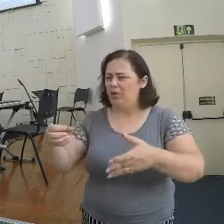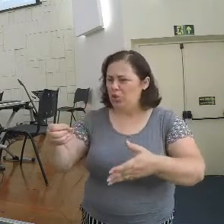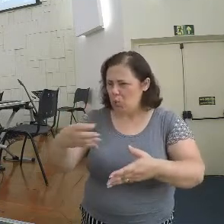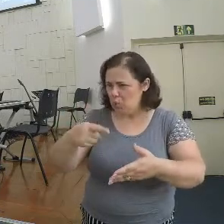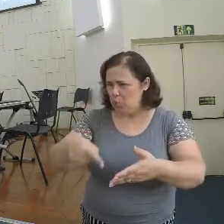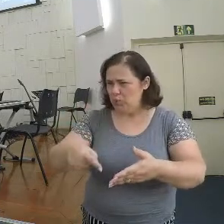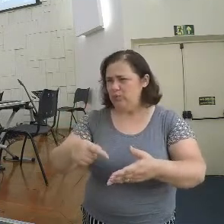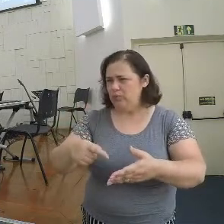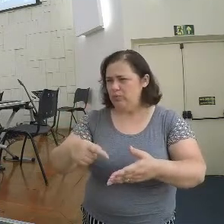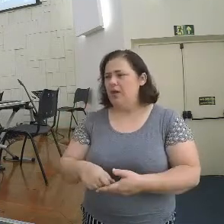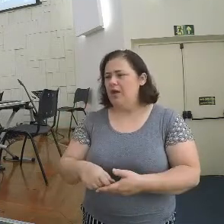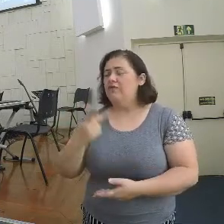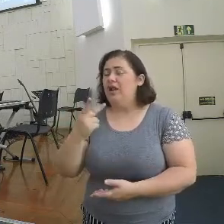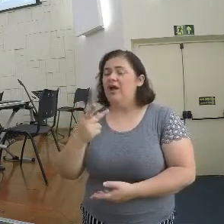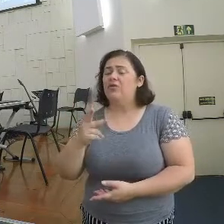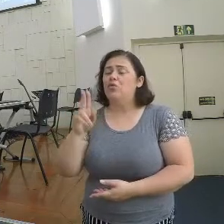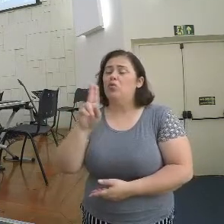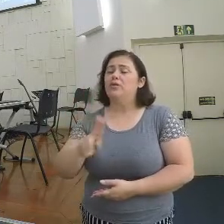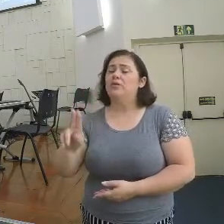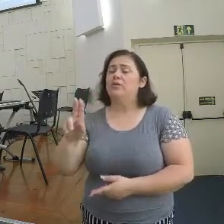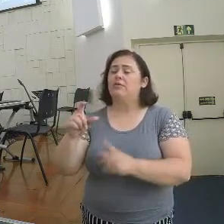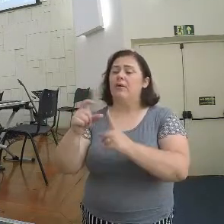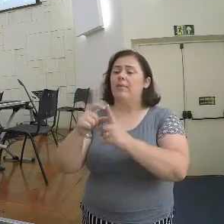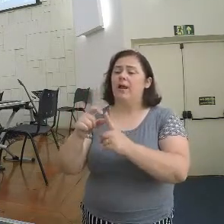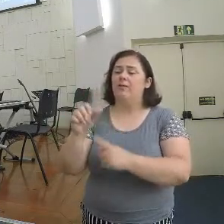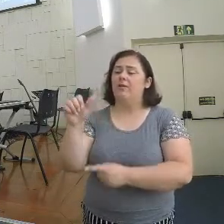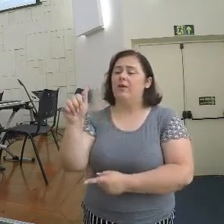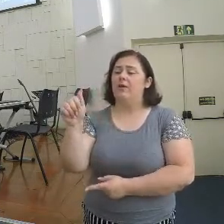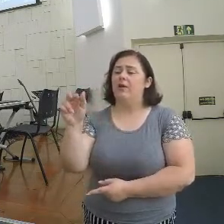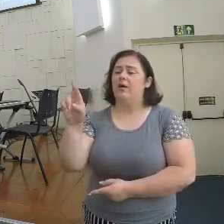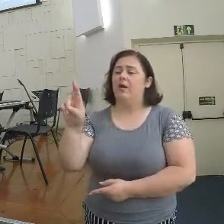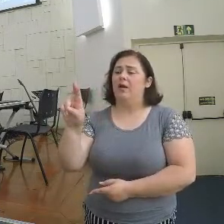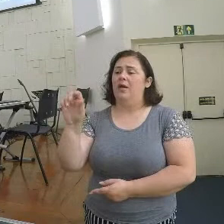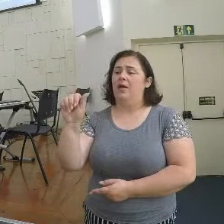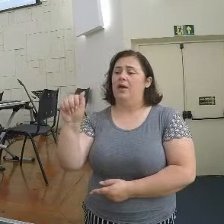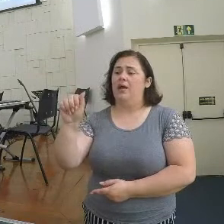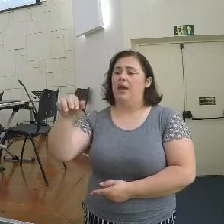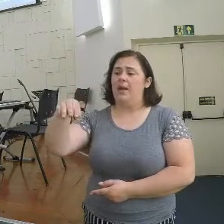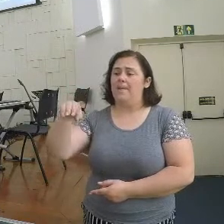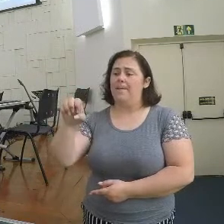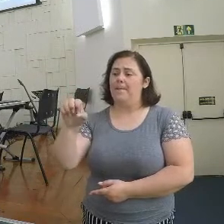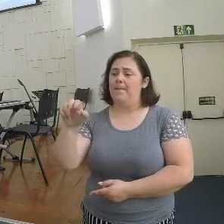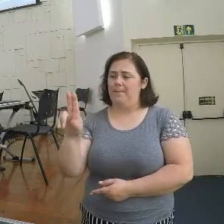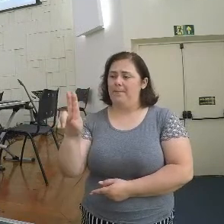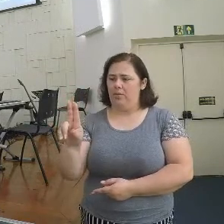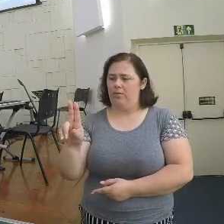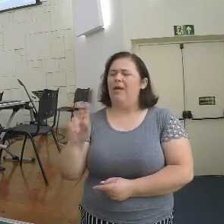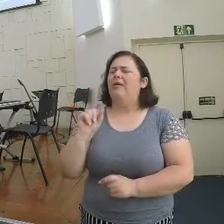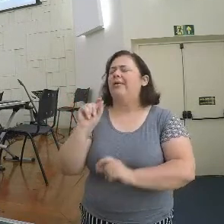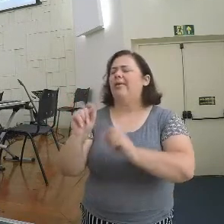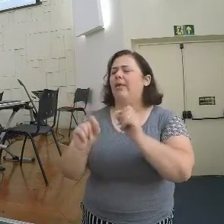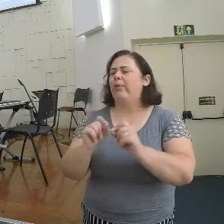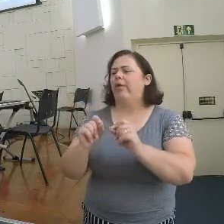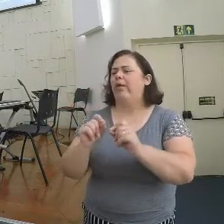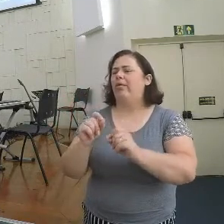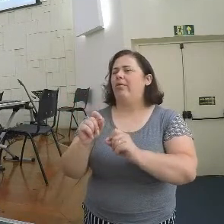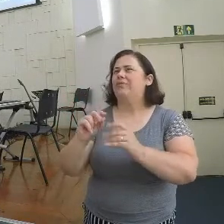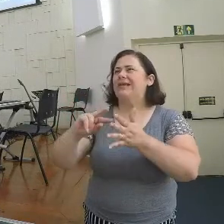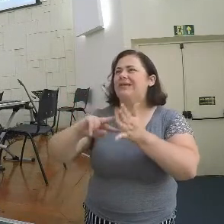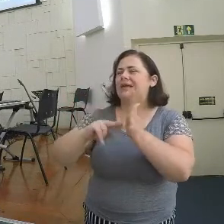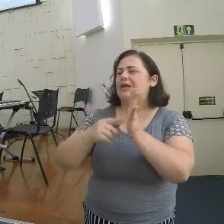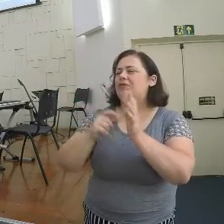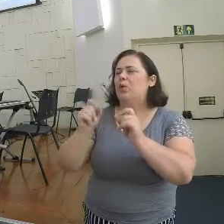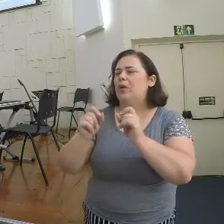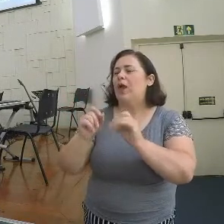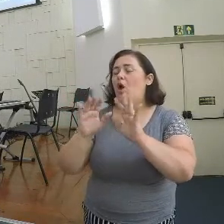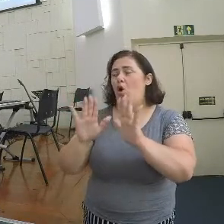a palavra arameu é Obed. Acontece que quando você chama aquele que é de Arã